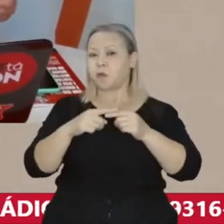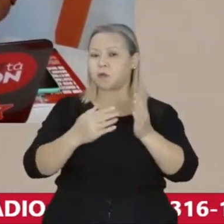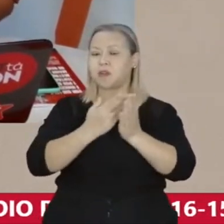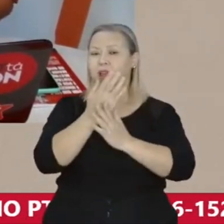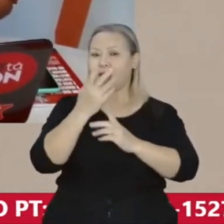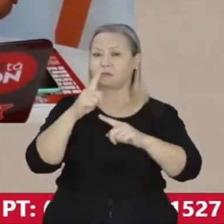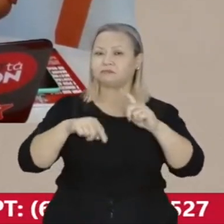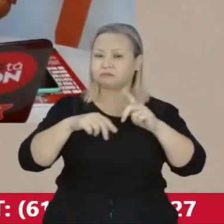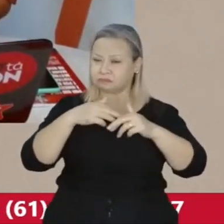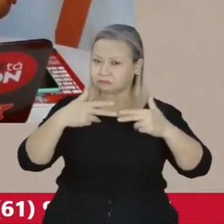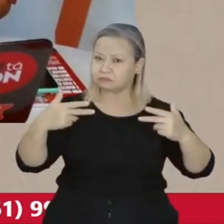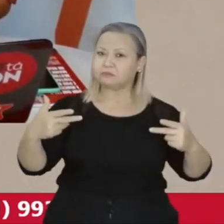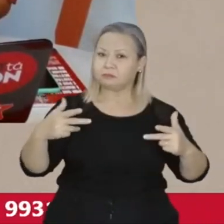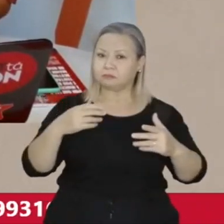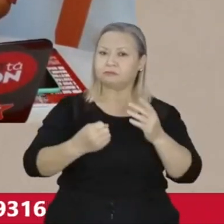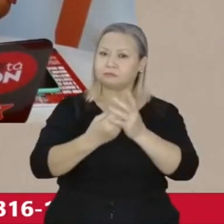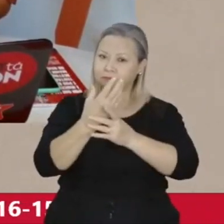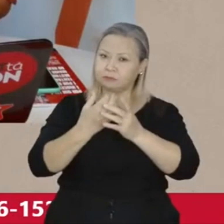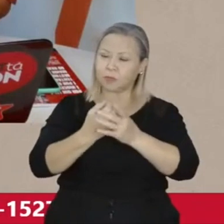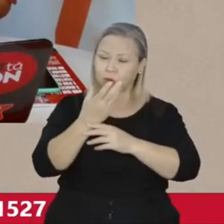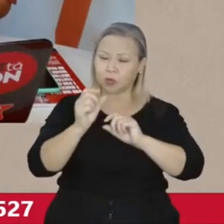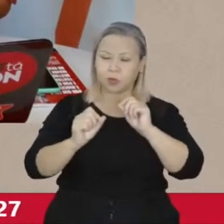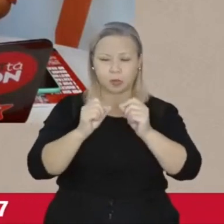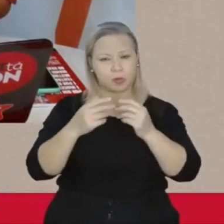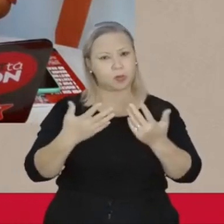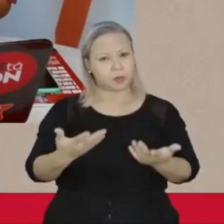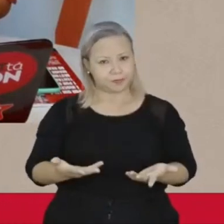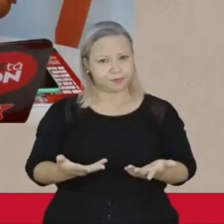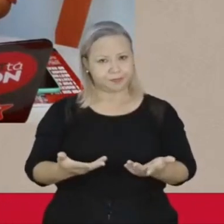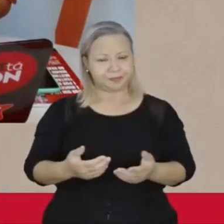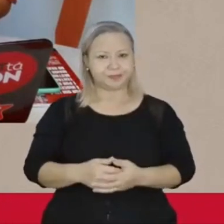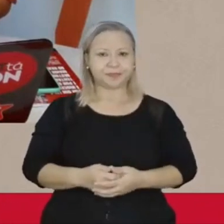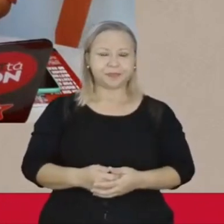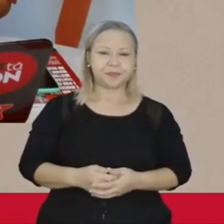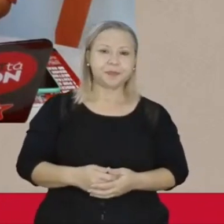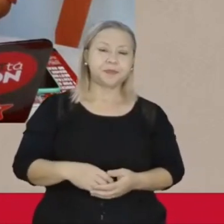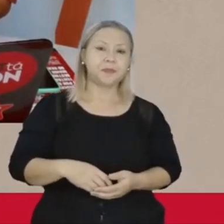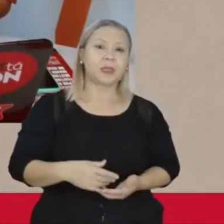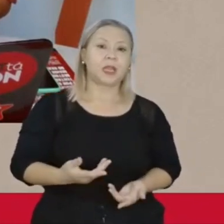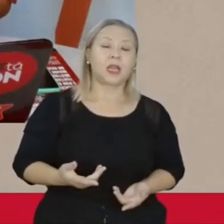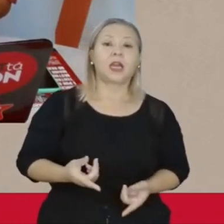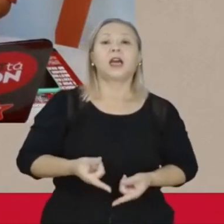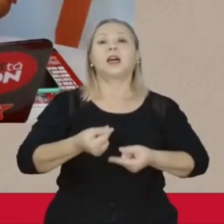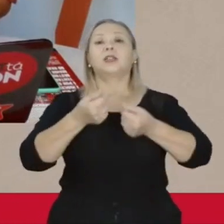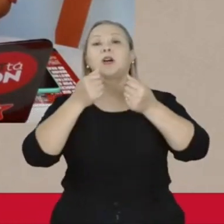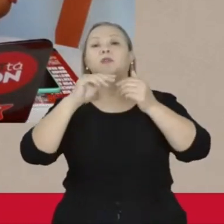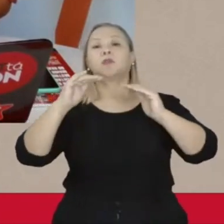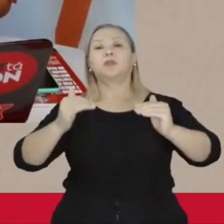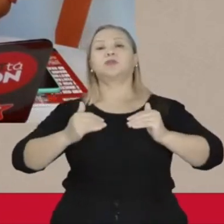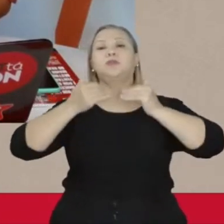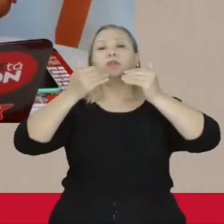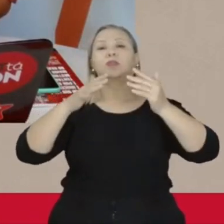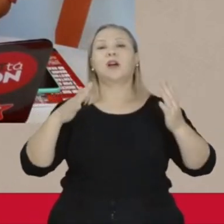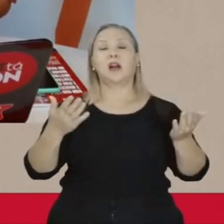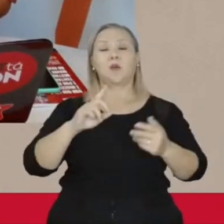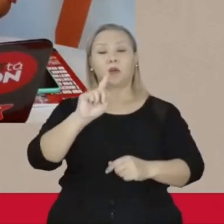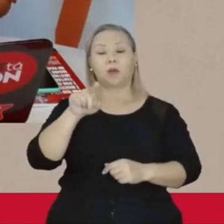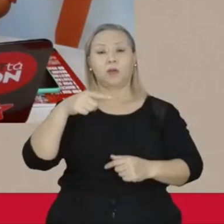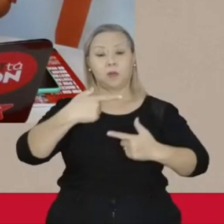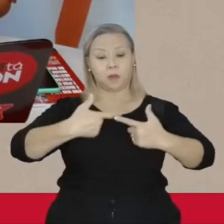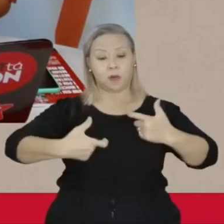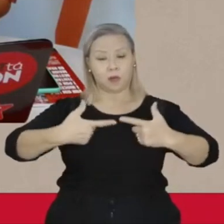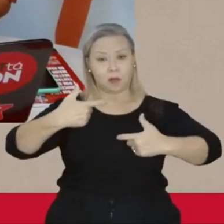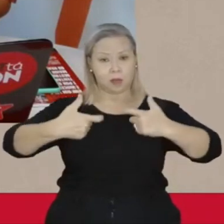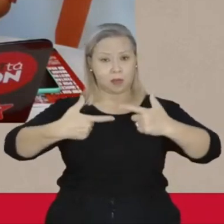Brasil toda a volatilidade de um mercado que é absolutamente especulativo e cujos preços dispararam, sobretudo agora após a guerra. Uma revisão